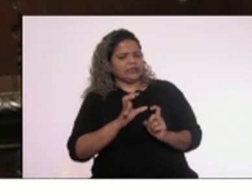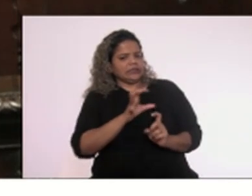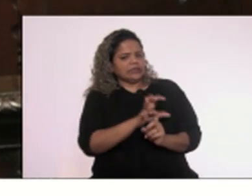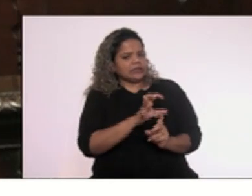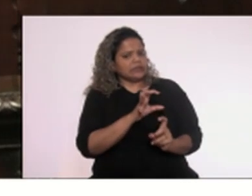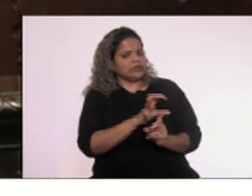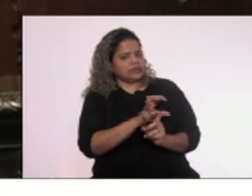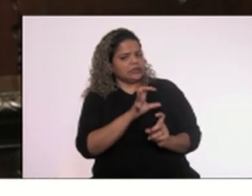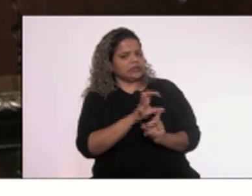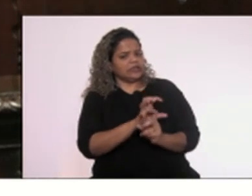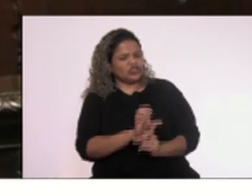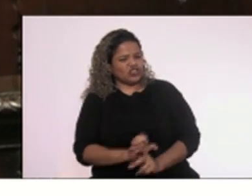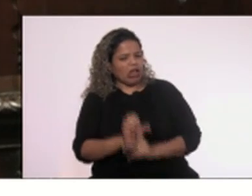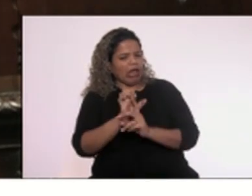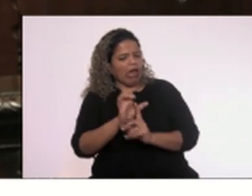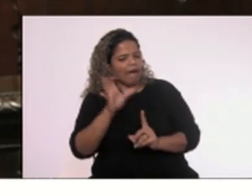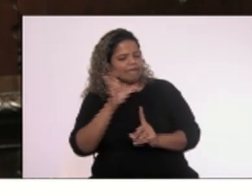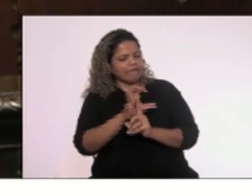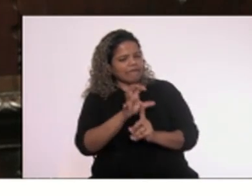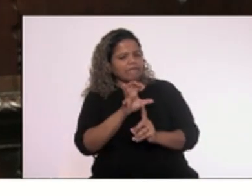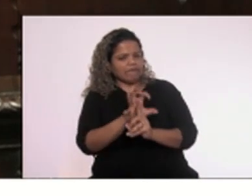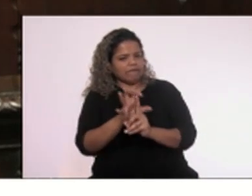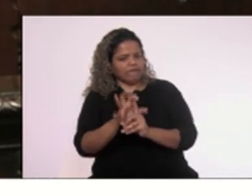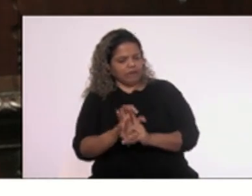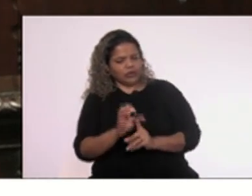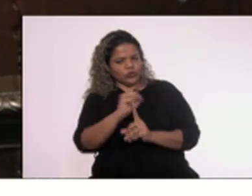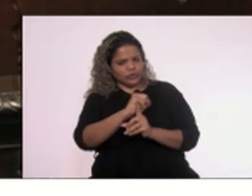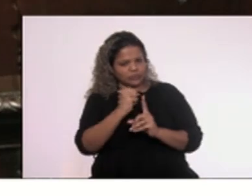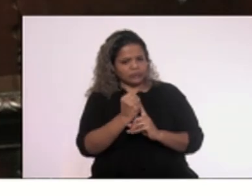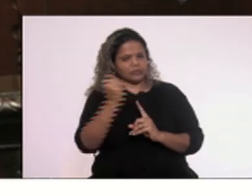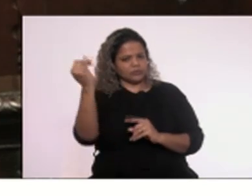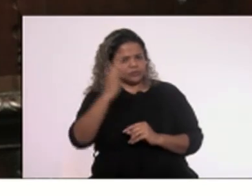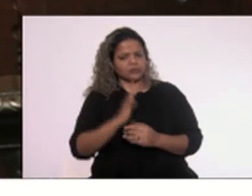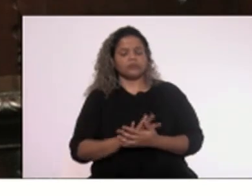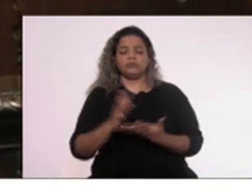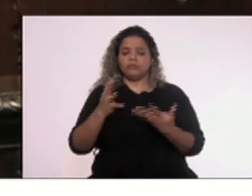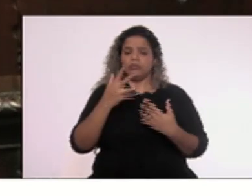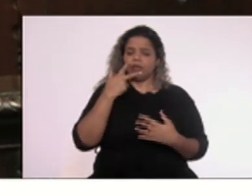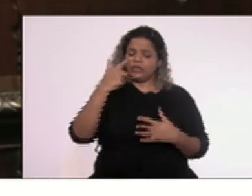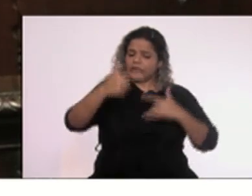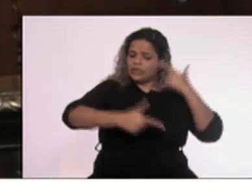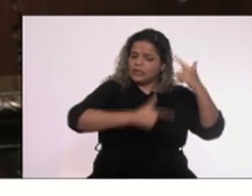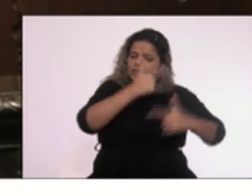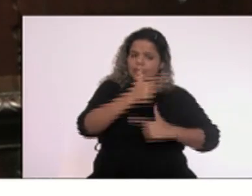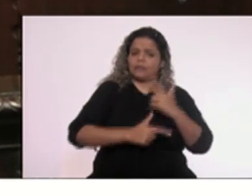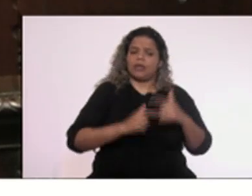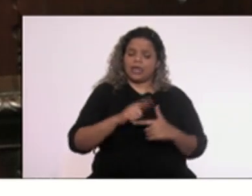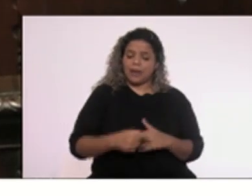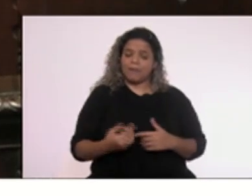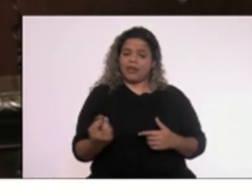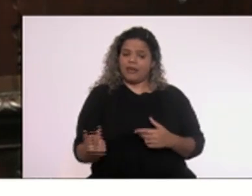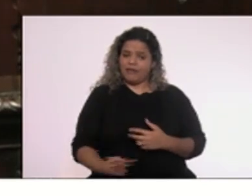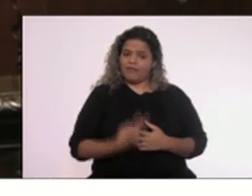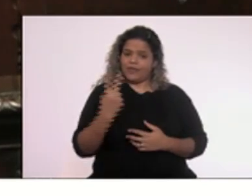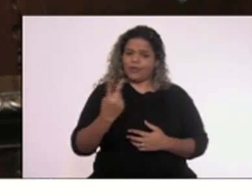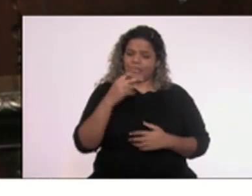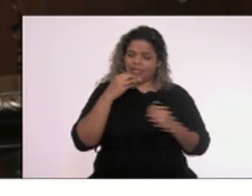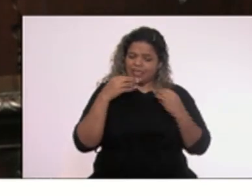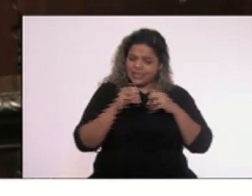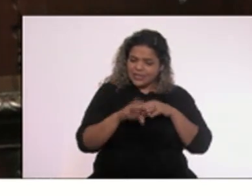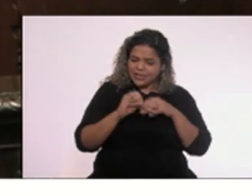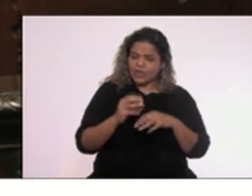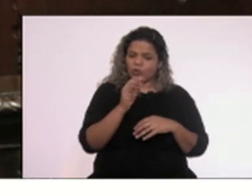esquerda consegue promover à sociedade brasileira. Quero dizer que temos trabalhado aqui nessa casa para valorizar o ensino universitário